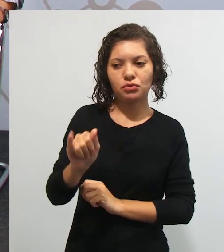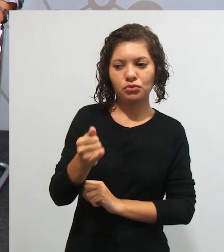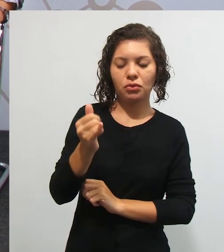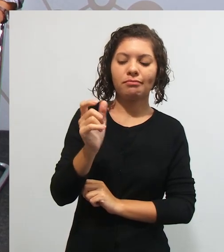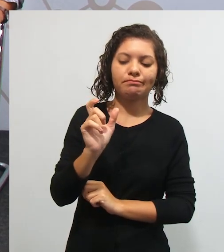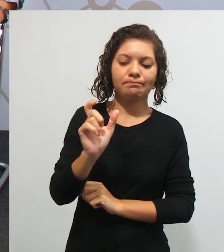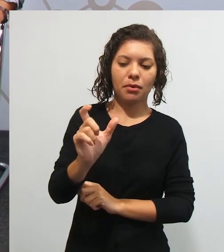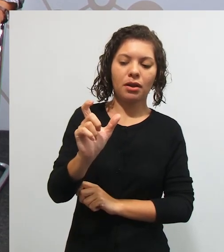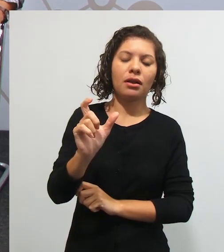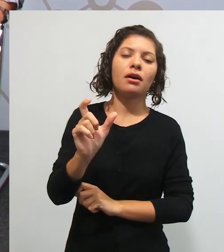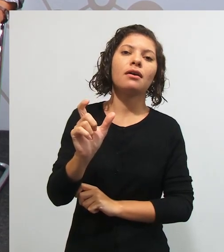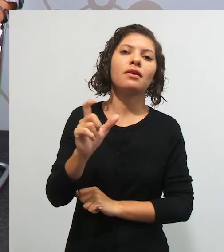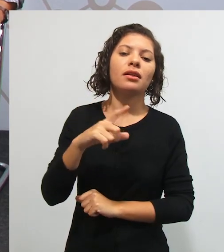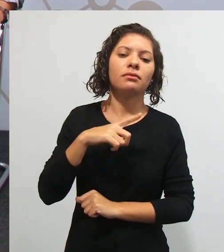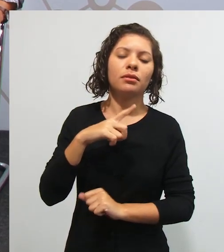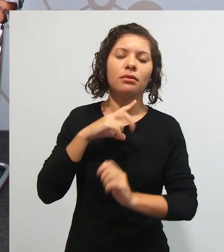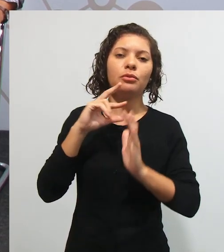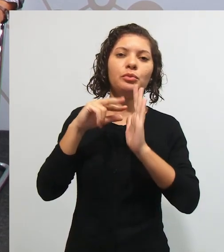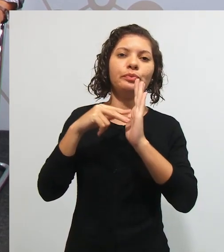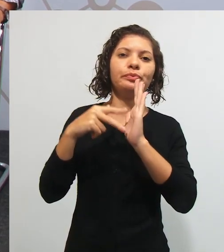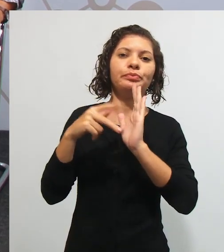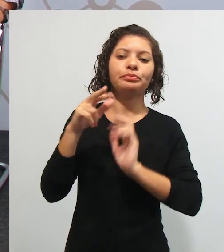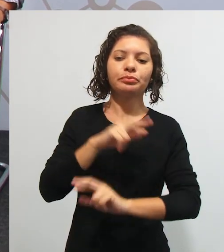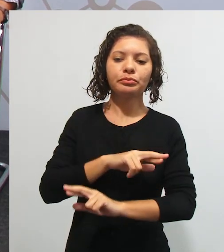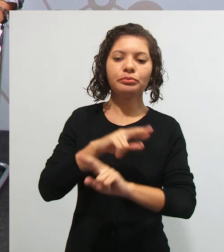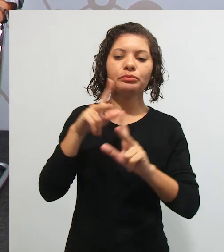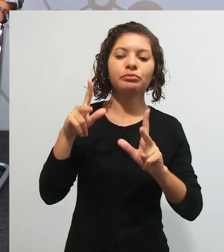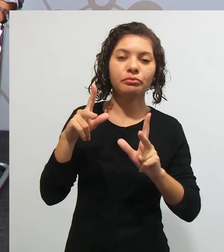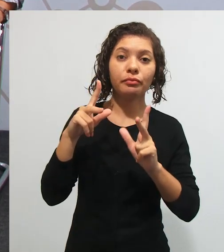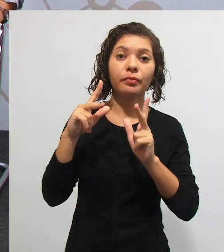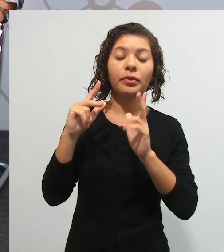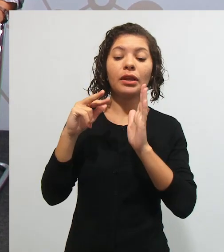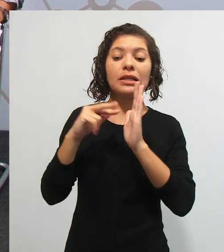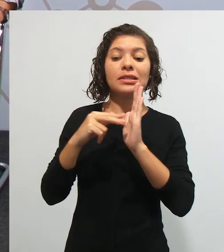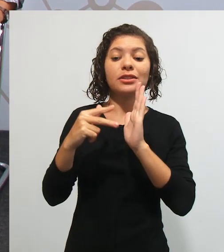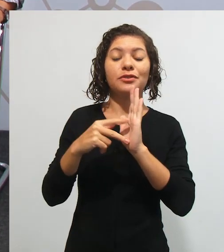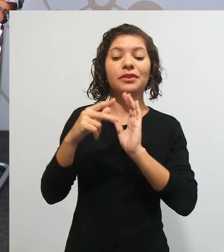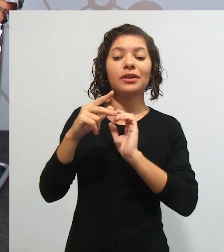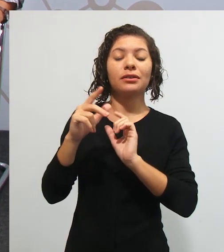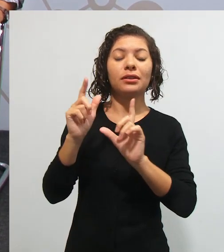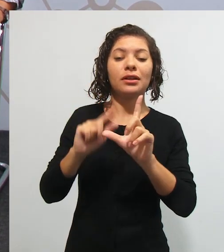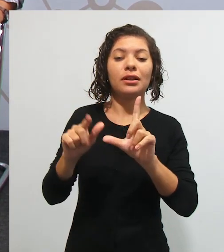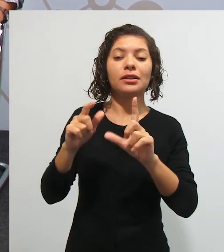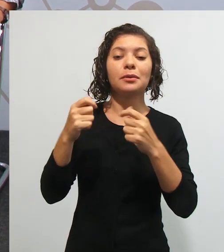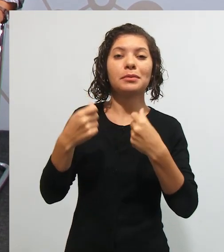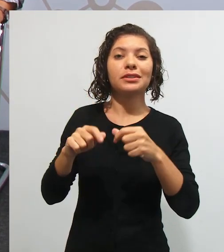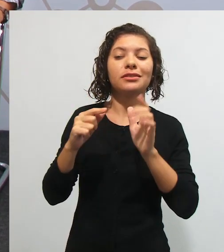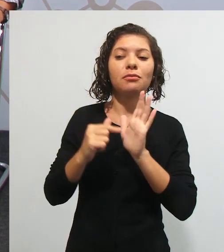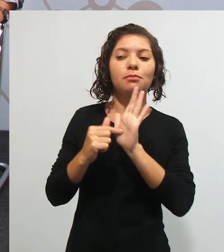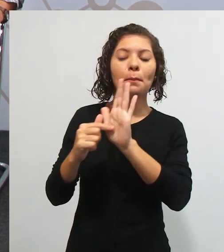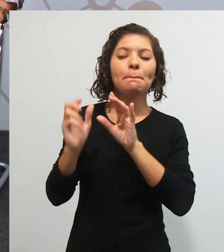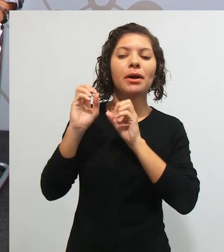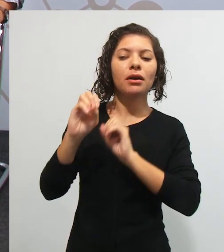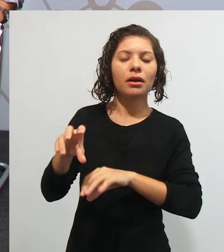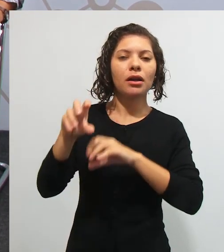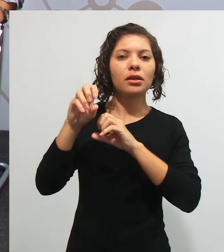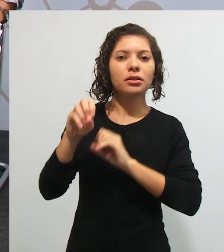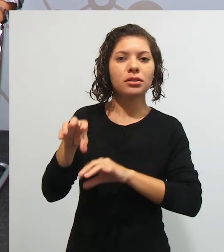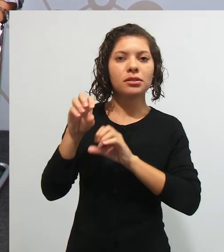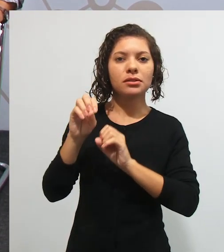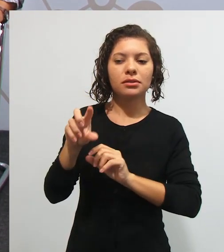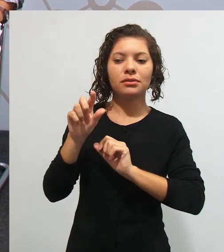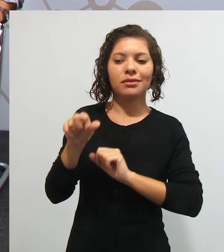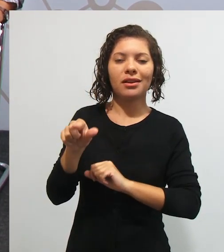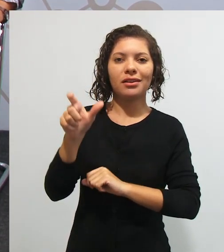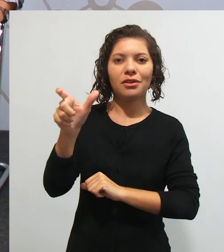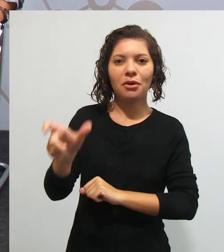o J numa palavra tem um significado. É esse significado que é preciso mostrar, ensinar,